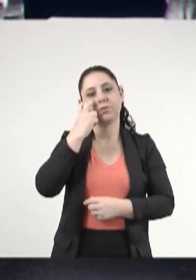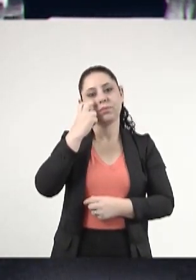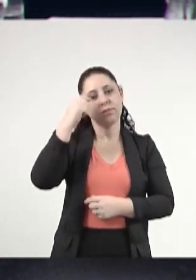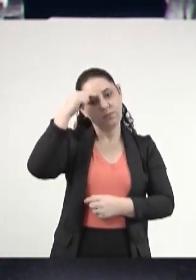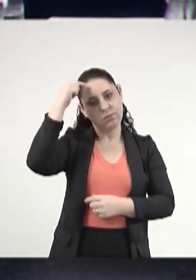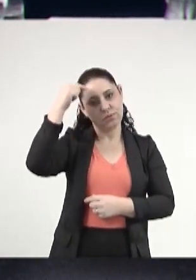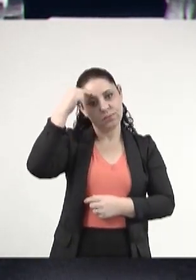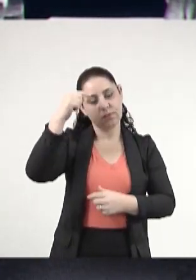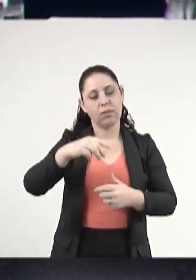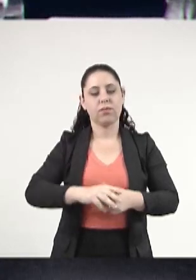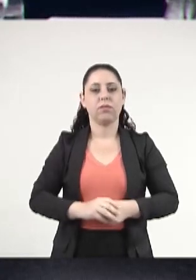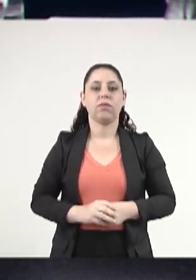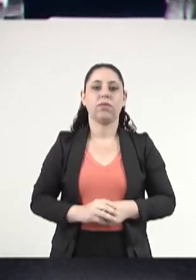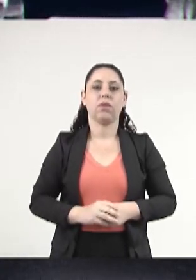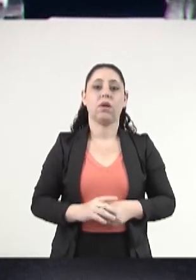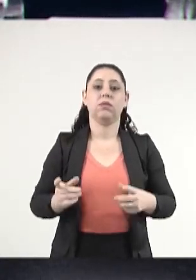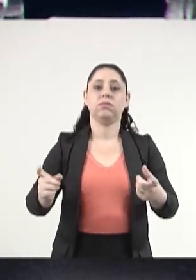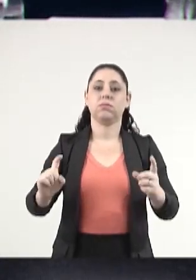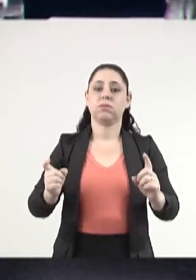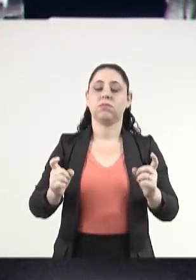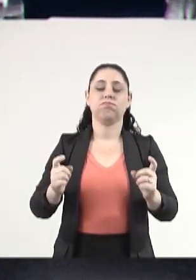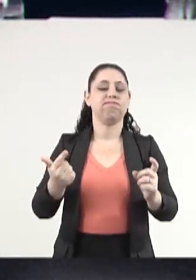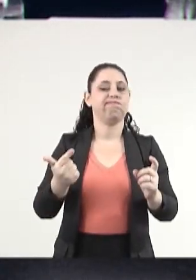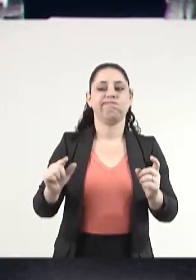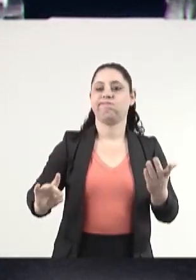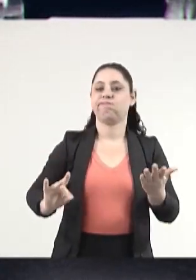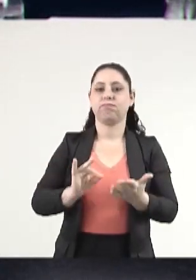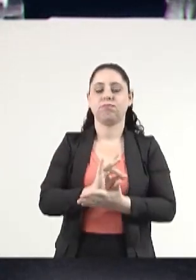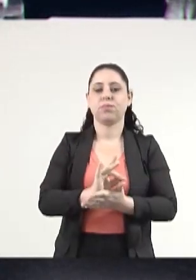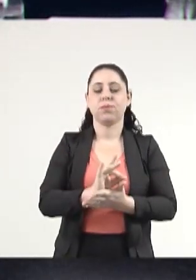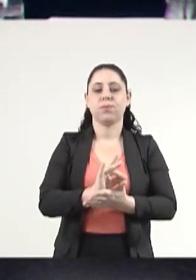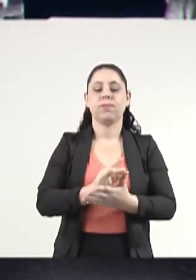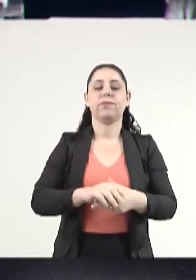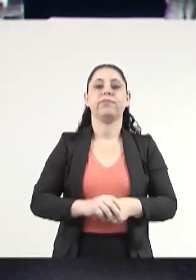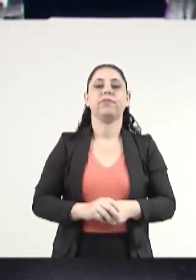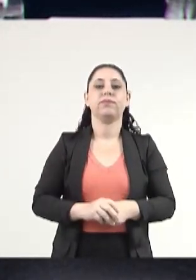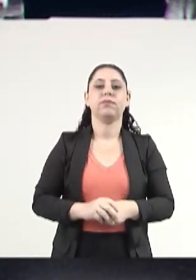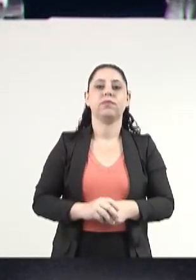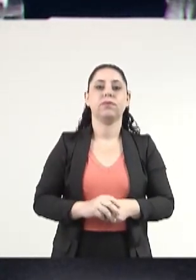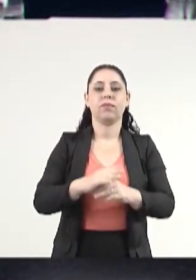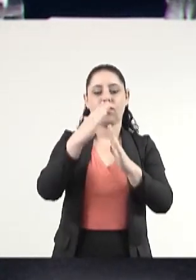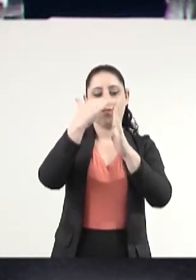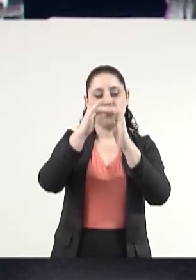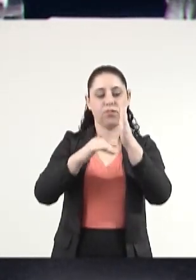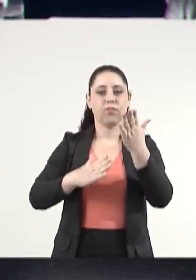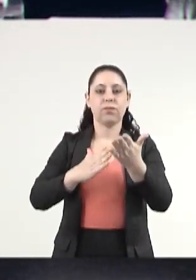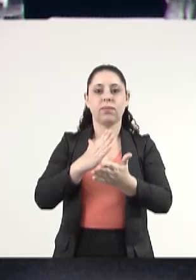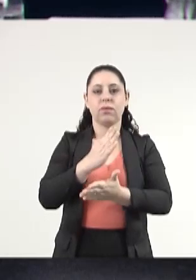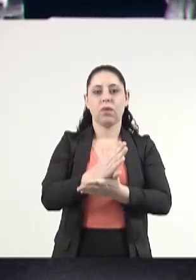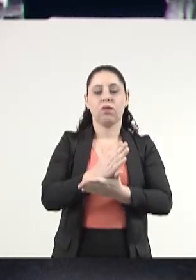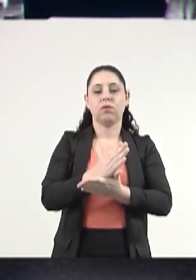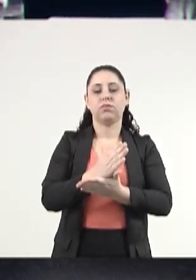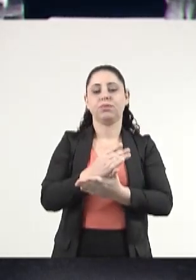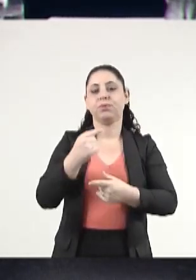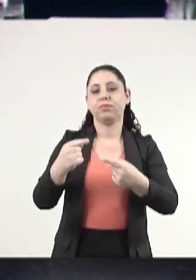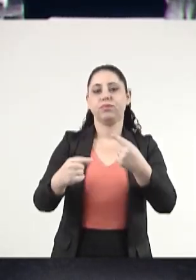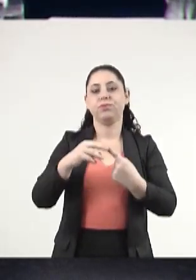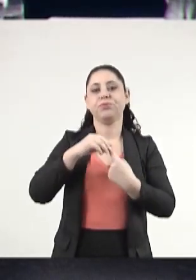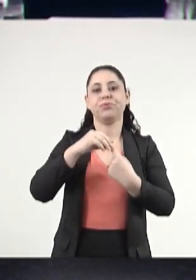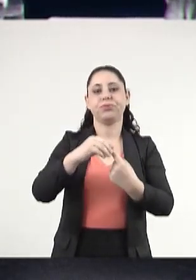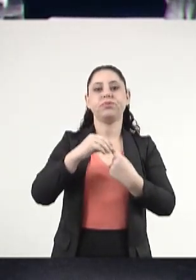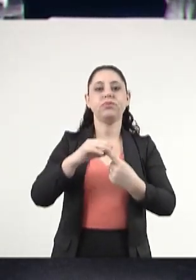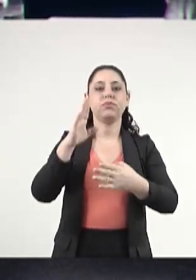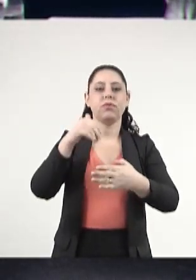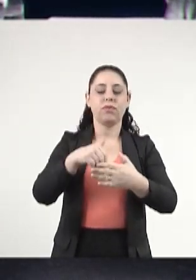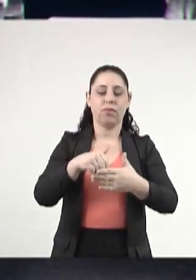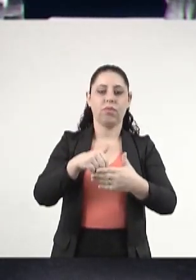Teixeira. Grande expediente, não houve oradores inscritos. Ordem do dia. Foi aprovado em discussão única e